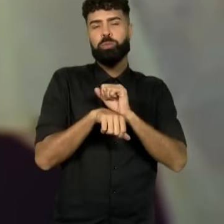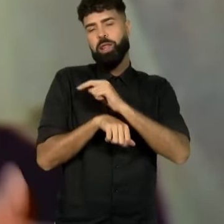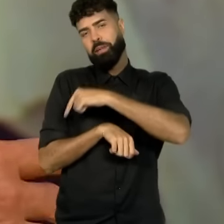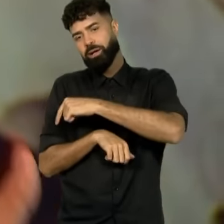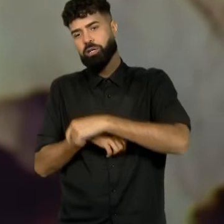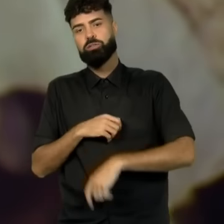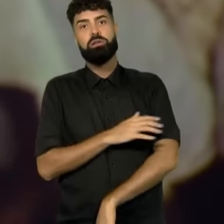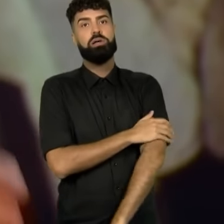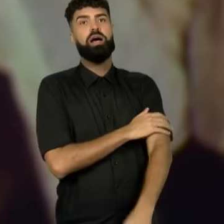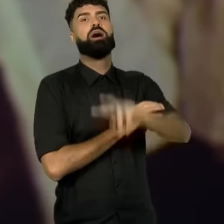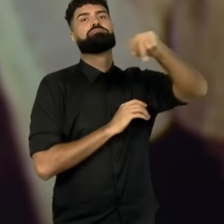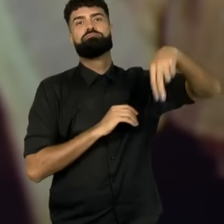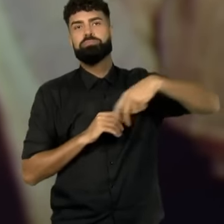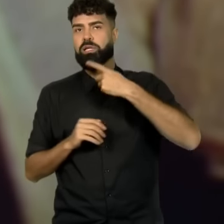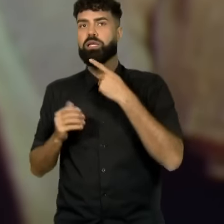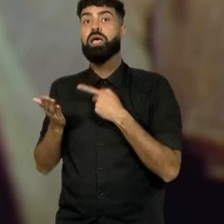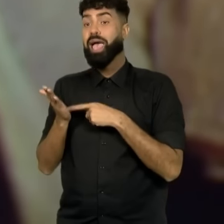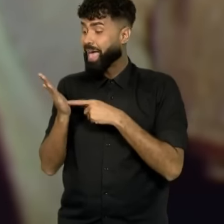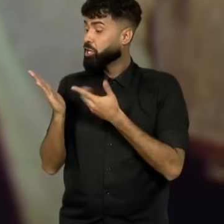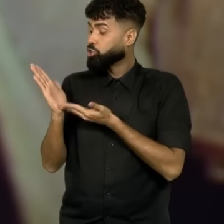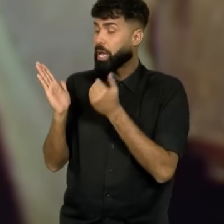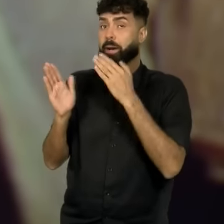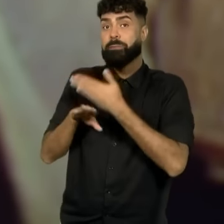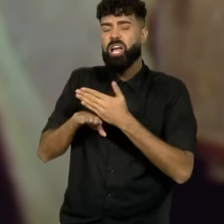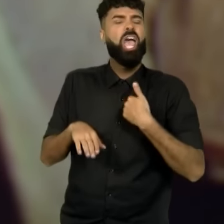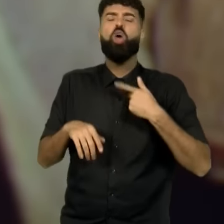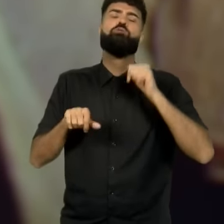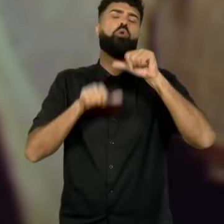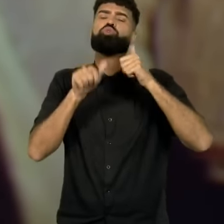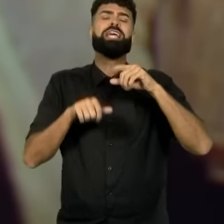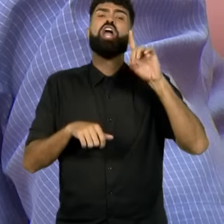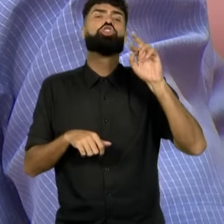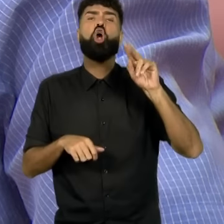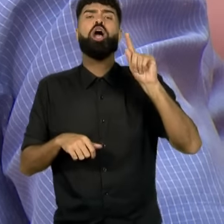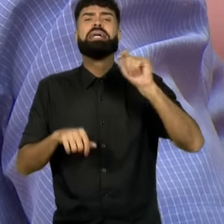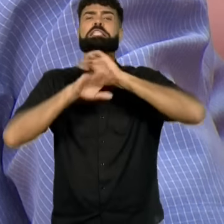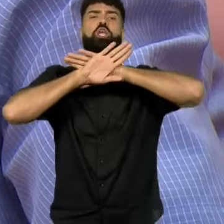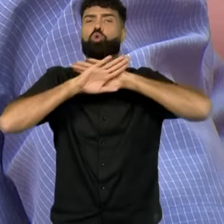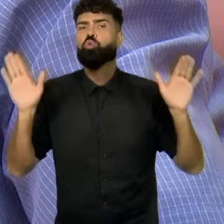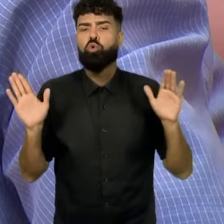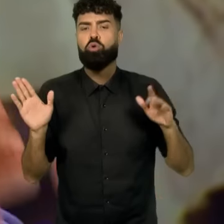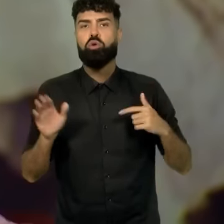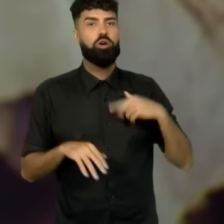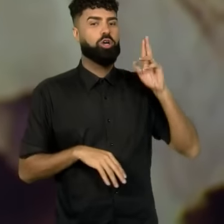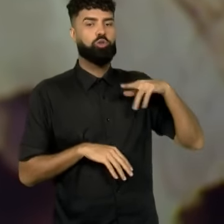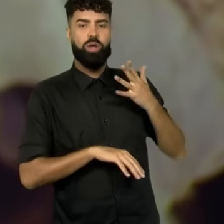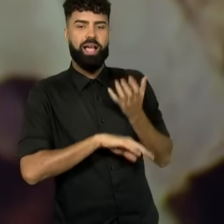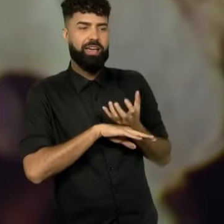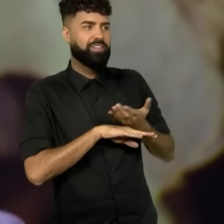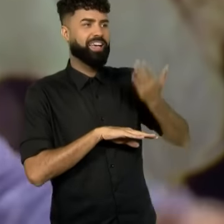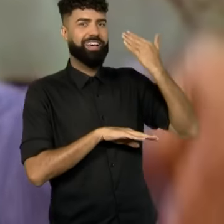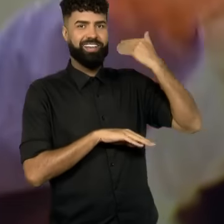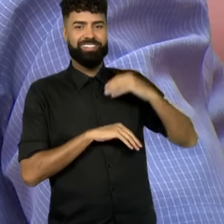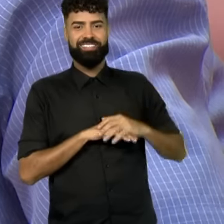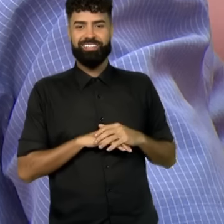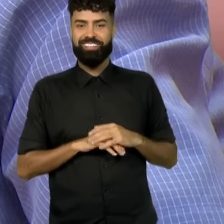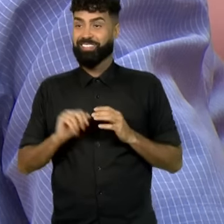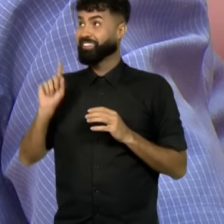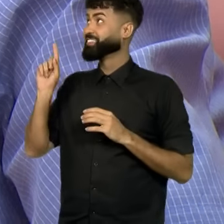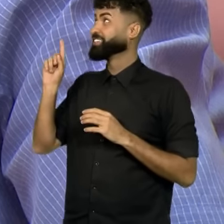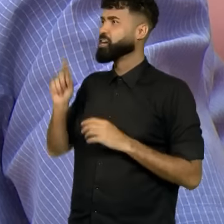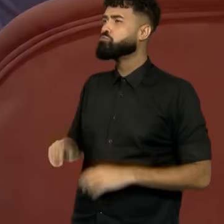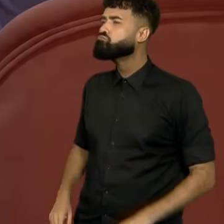assim, e aí é o seguinte, ele quer que mude branco, eu não vou mudar droga nenhuma. Eu nunca gravei música antes. A cara da Deusão.